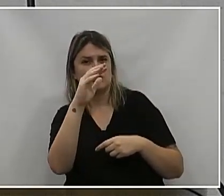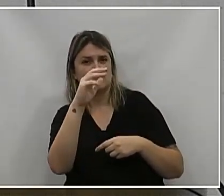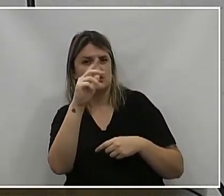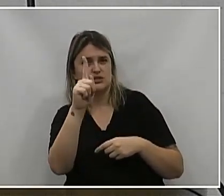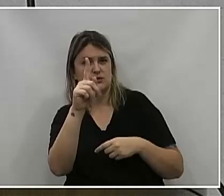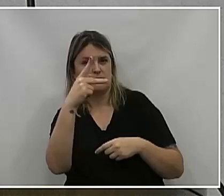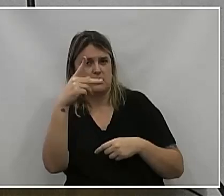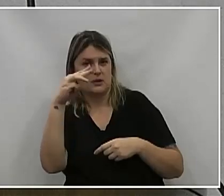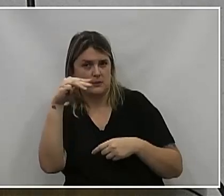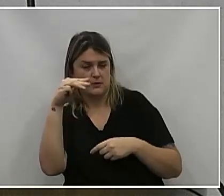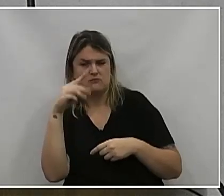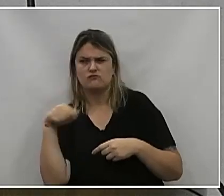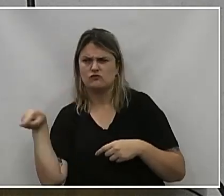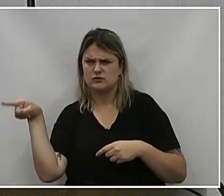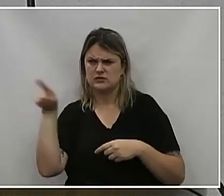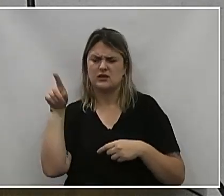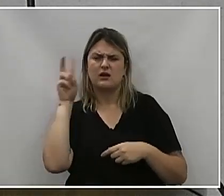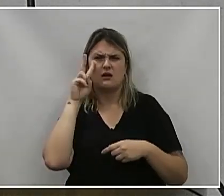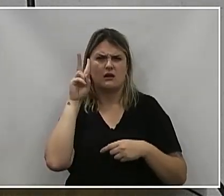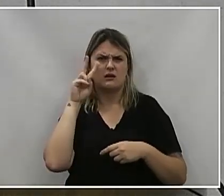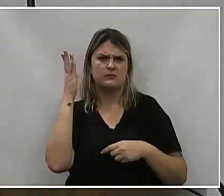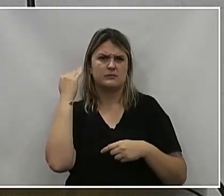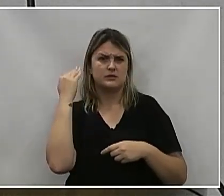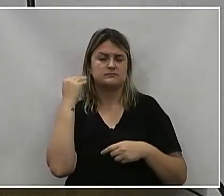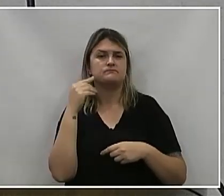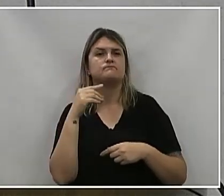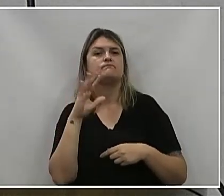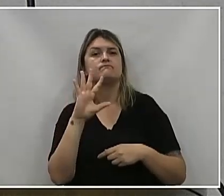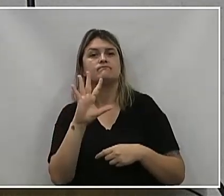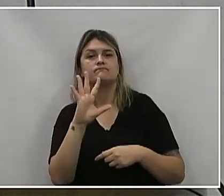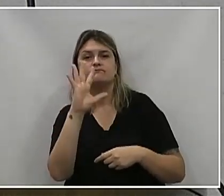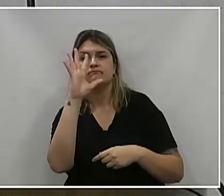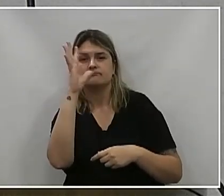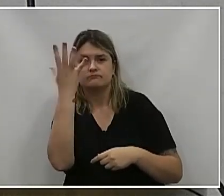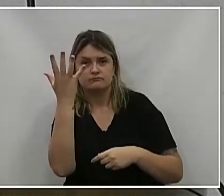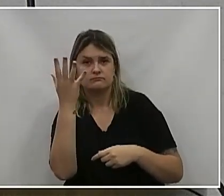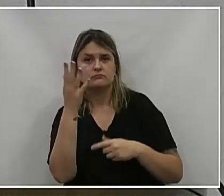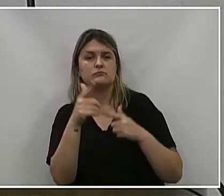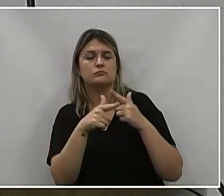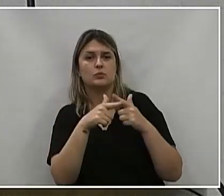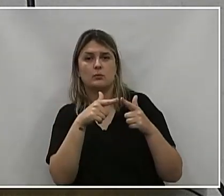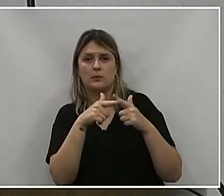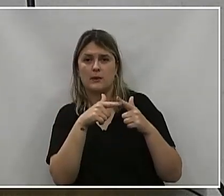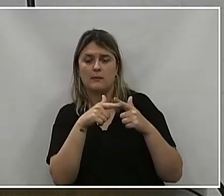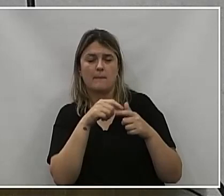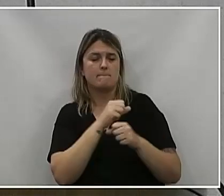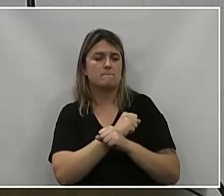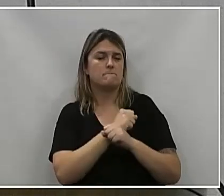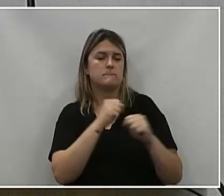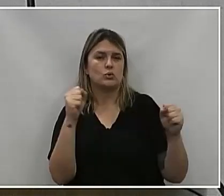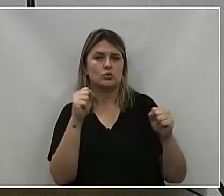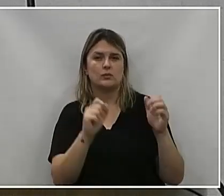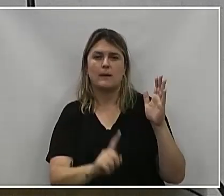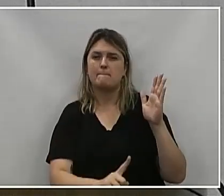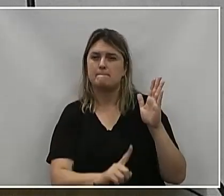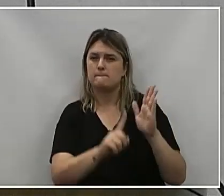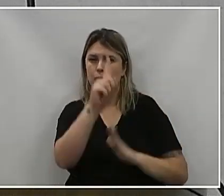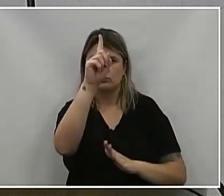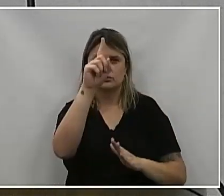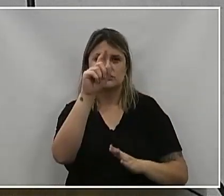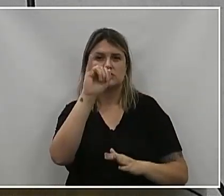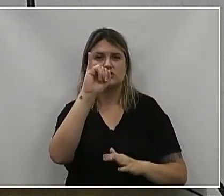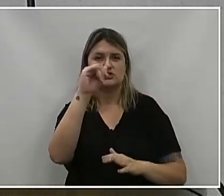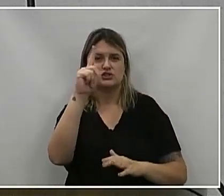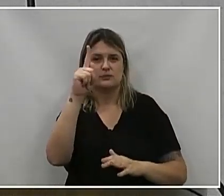senhores devem se recordar, nós tivemos uma explosão da taxa do IGPM, né?